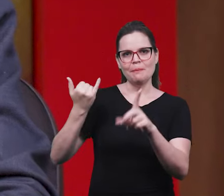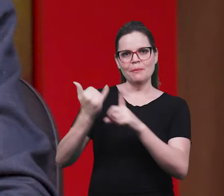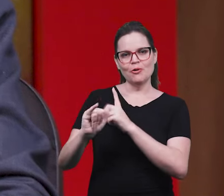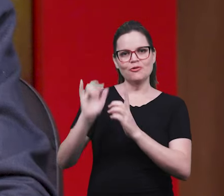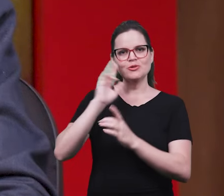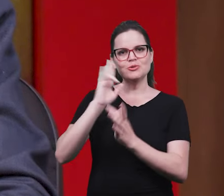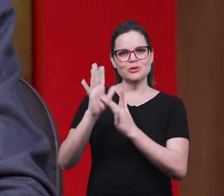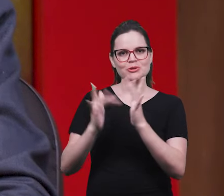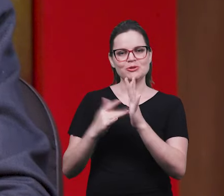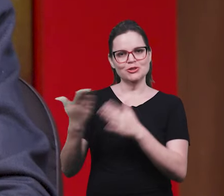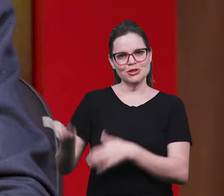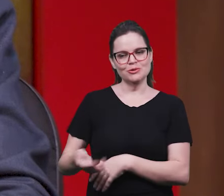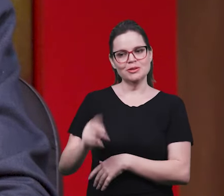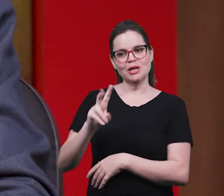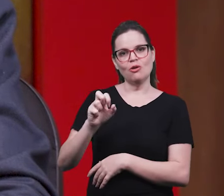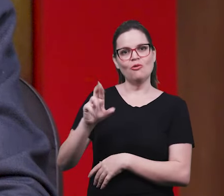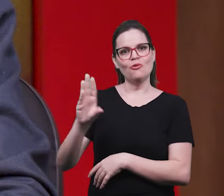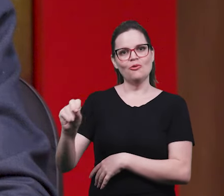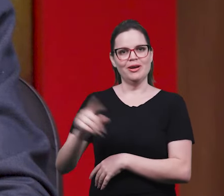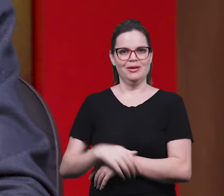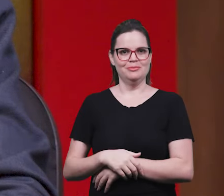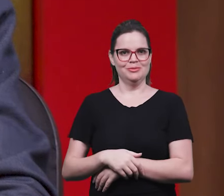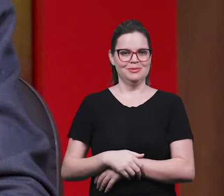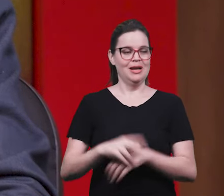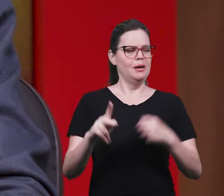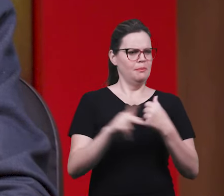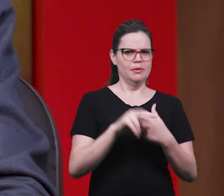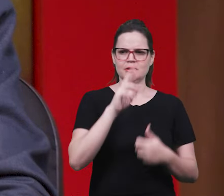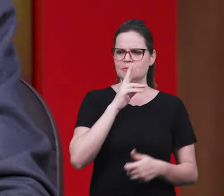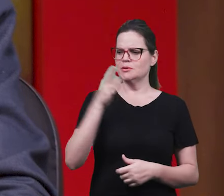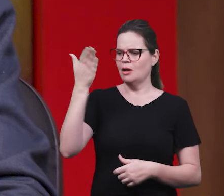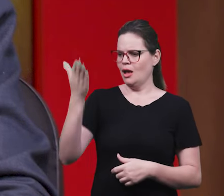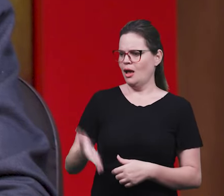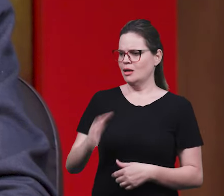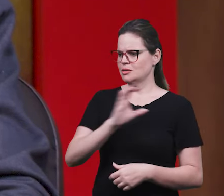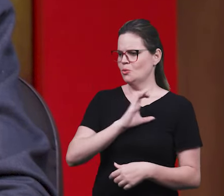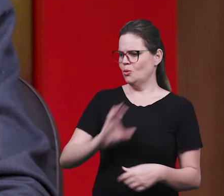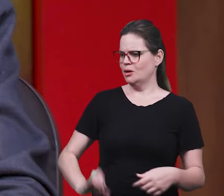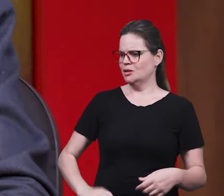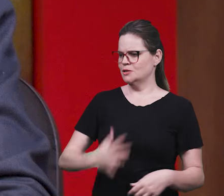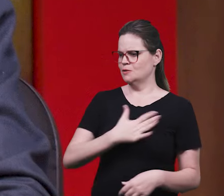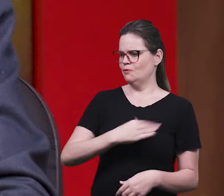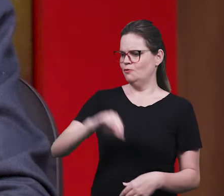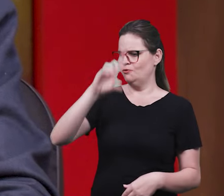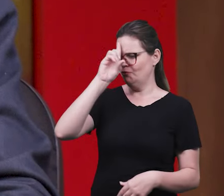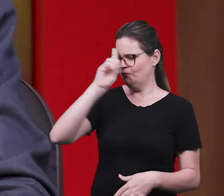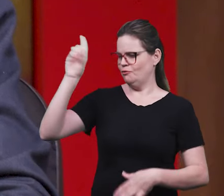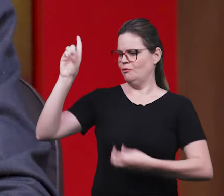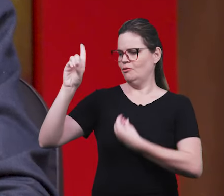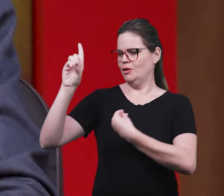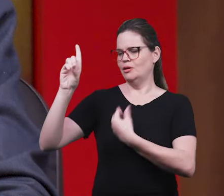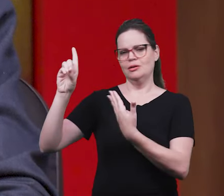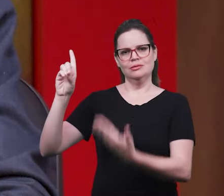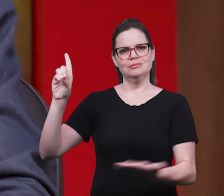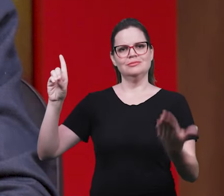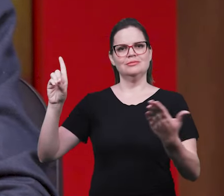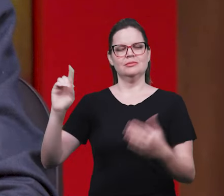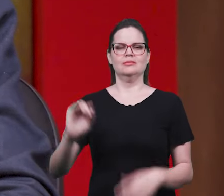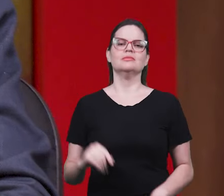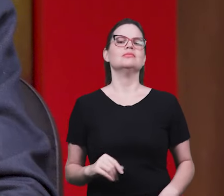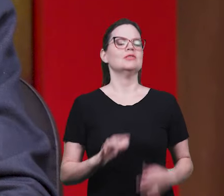que é o caráter do verbo, né? Tu és o Cristo, o Filho do Deus vivo. E aí Jesus ainda deixa uma palavra